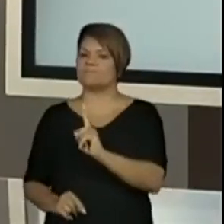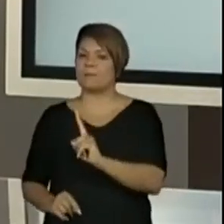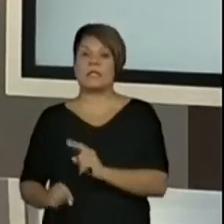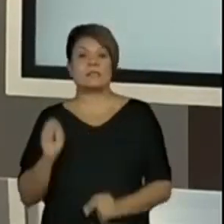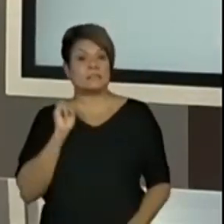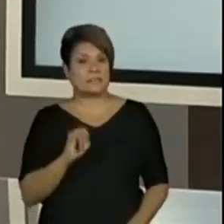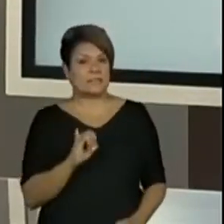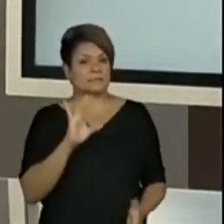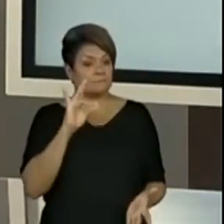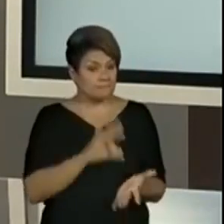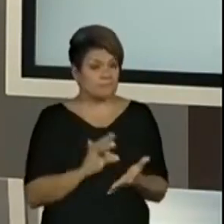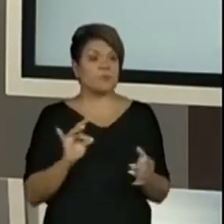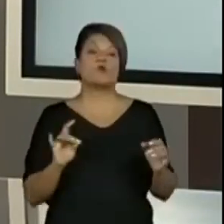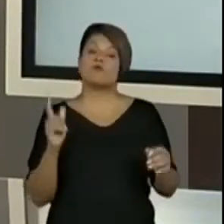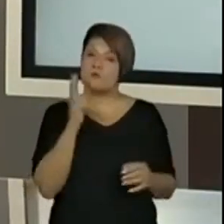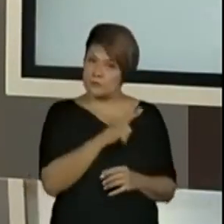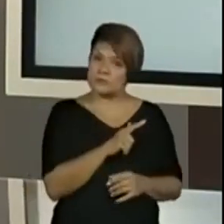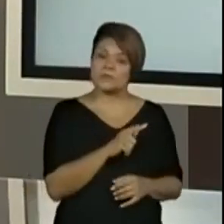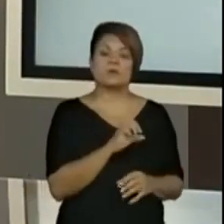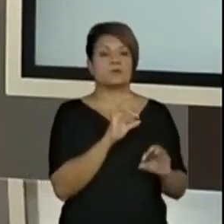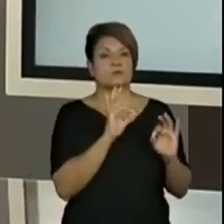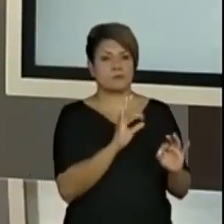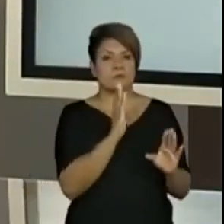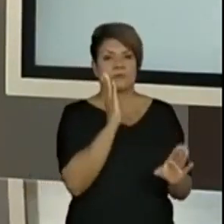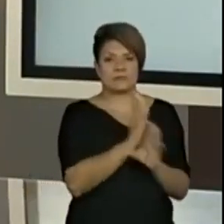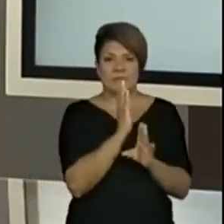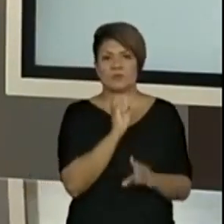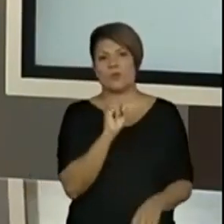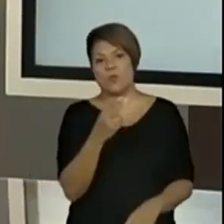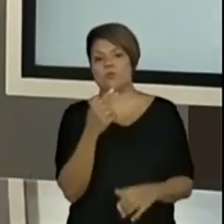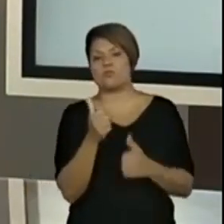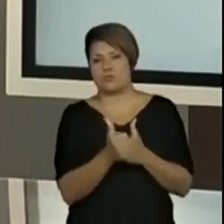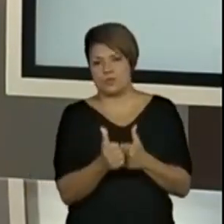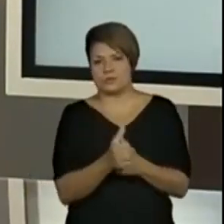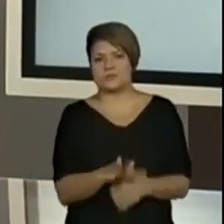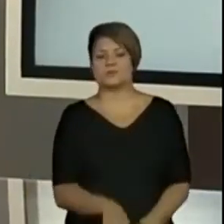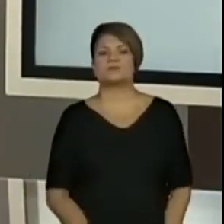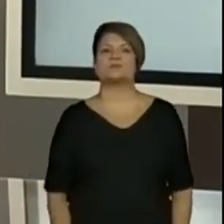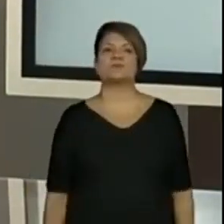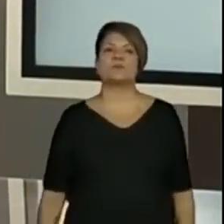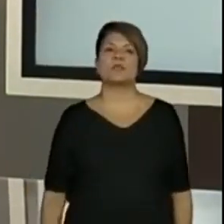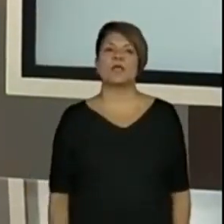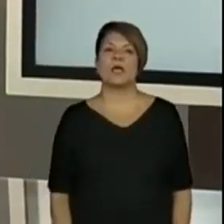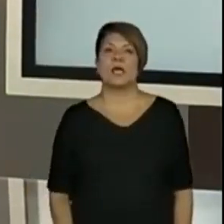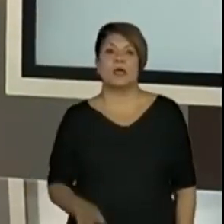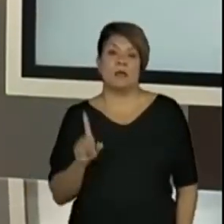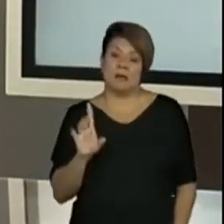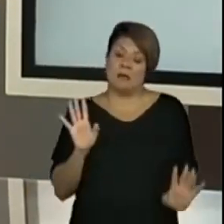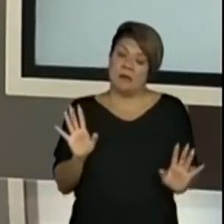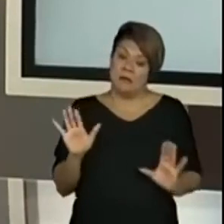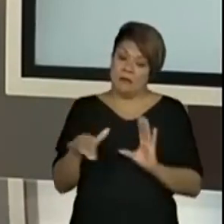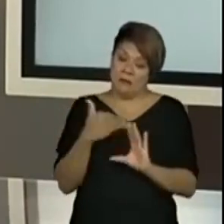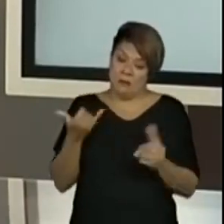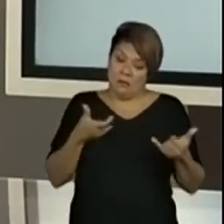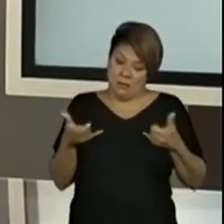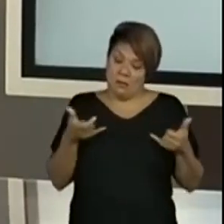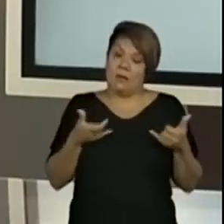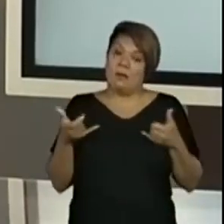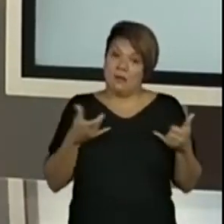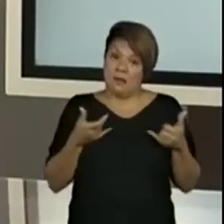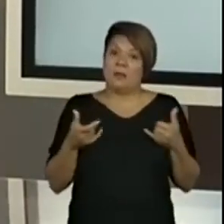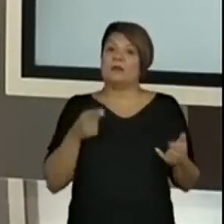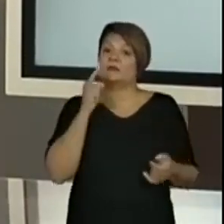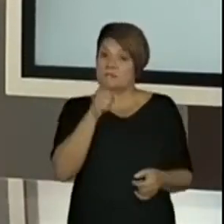se vocês chegaram ali no valor exato ou no valor aproximado. Então, ó, segundo informações de vocês, vocês